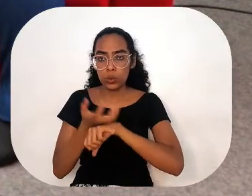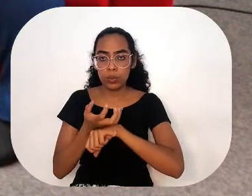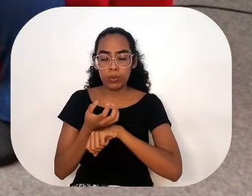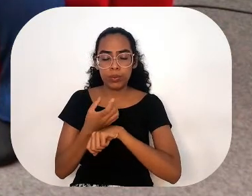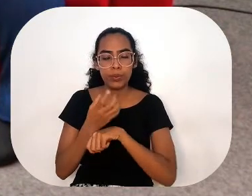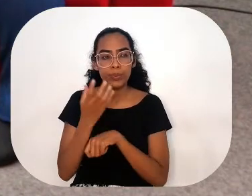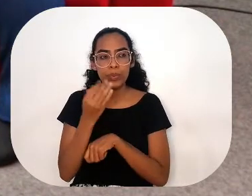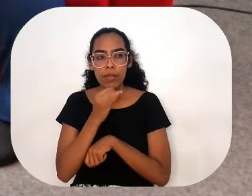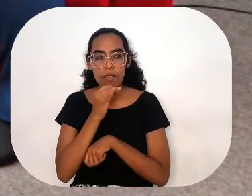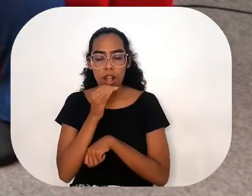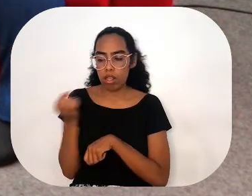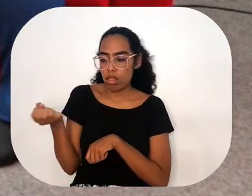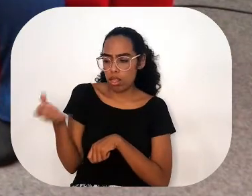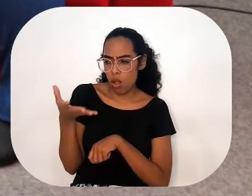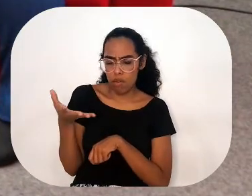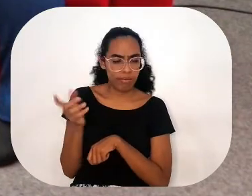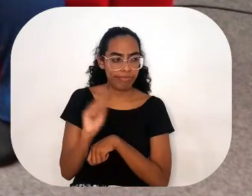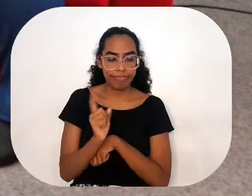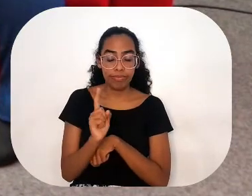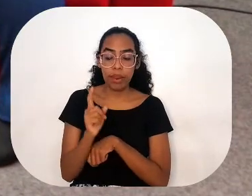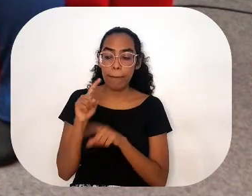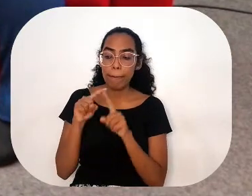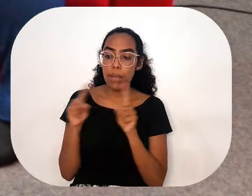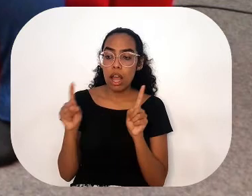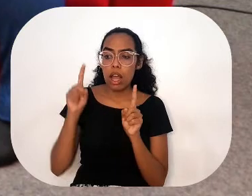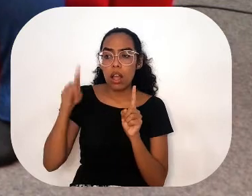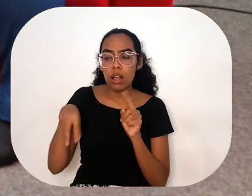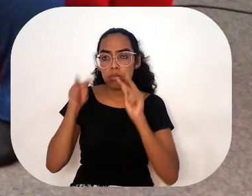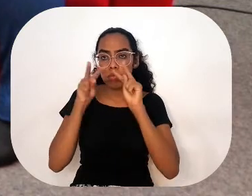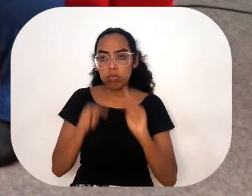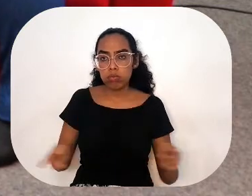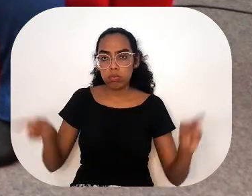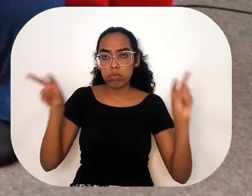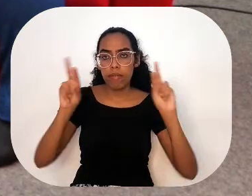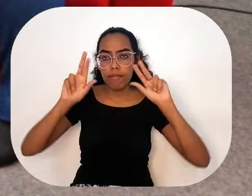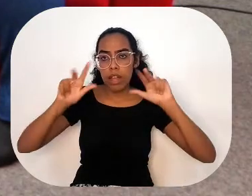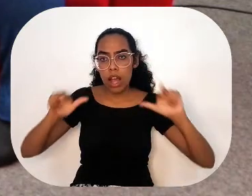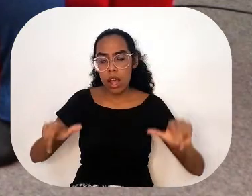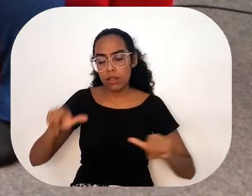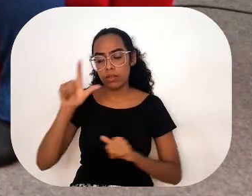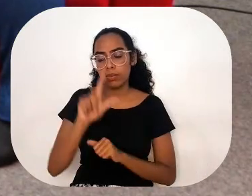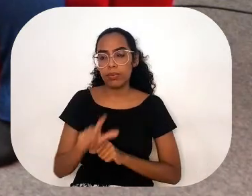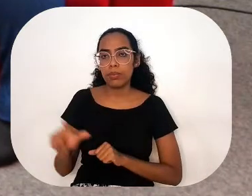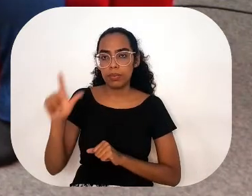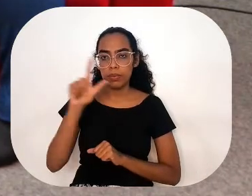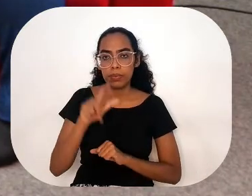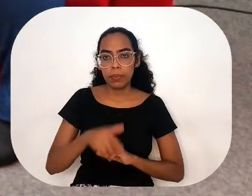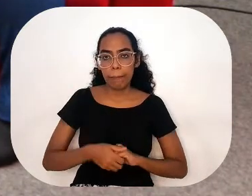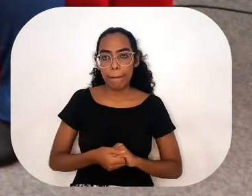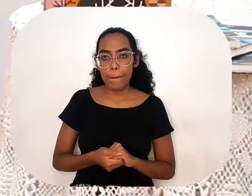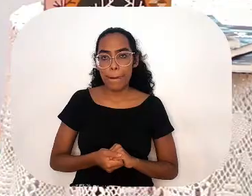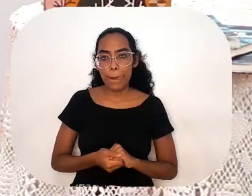para essa diferente maneira não vou colocar aqui é nova mas uma diversa maneira de olhar para literatura bom